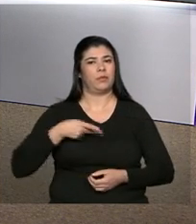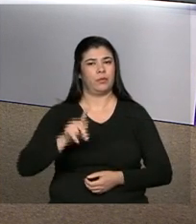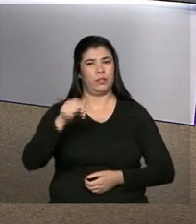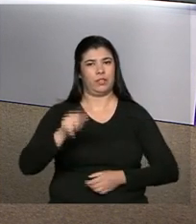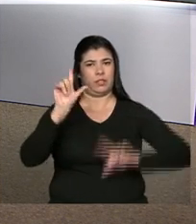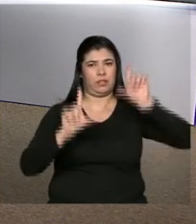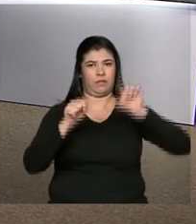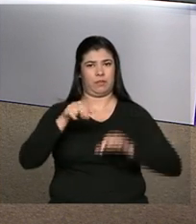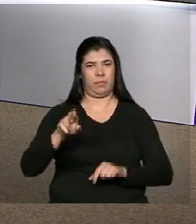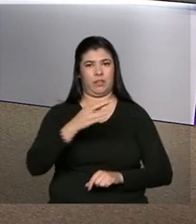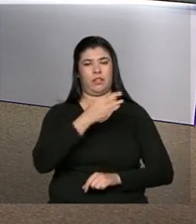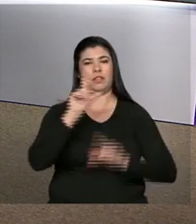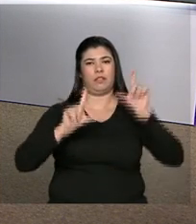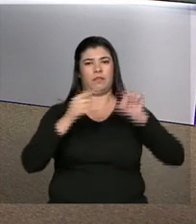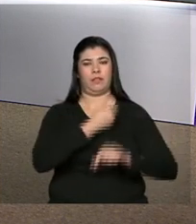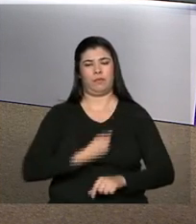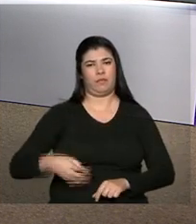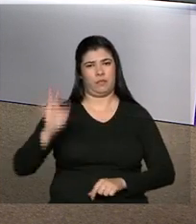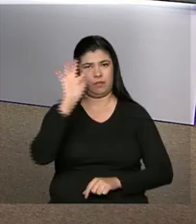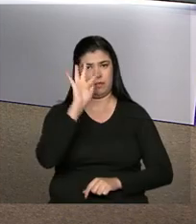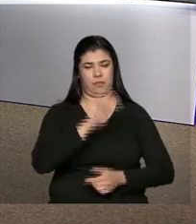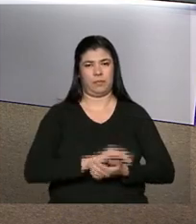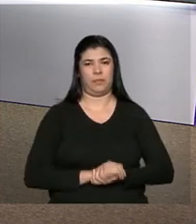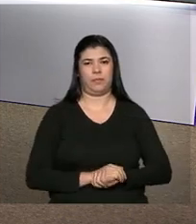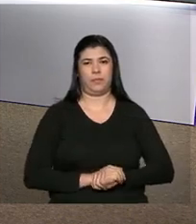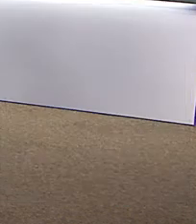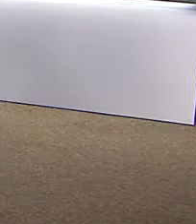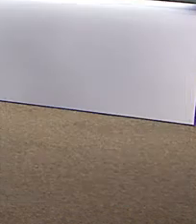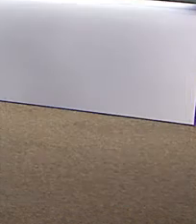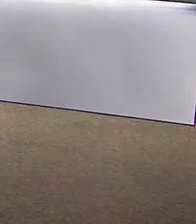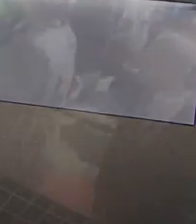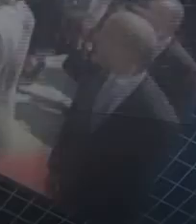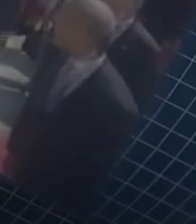continue com a gente e nbr a tv do governo federal